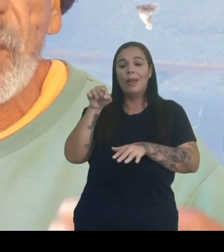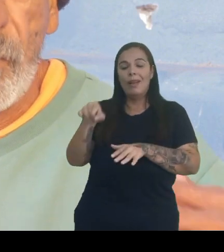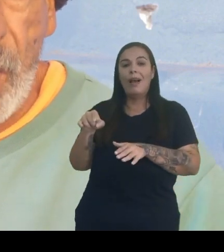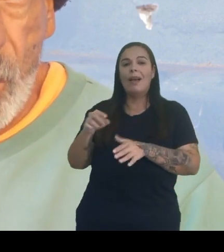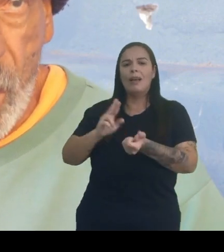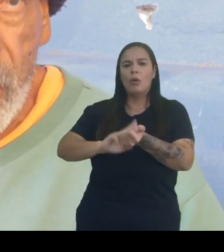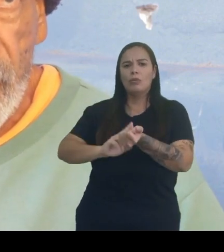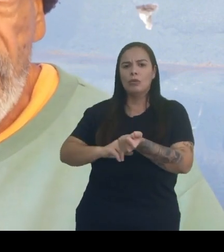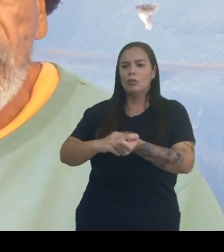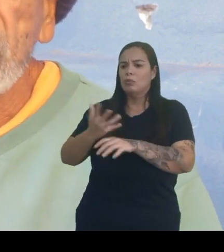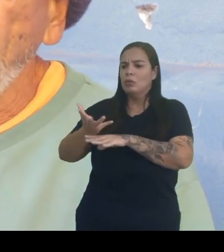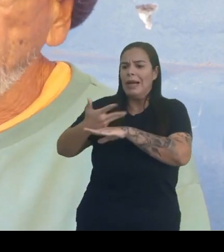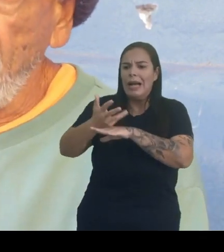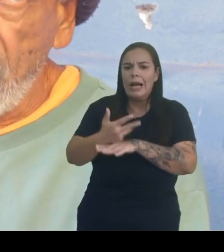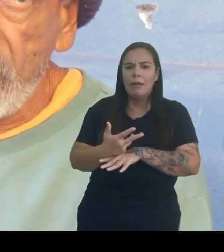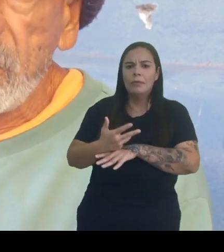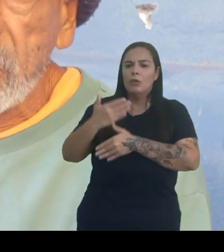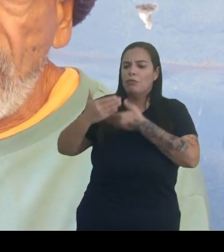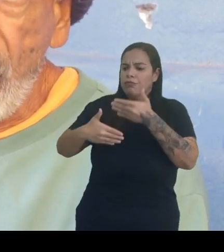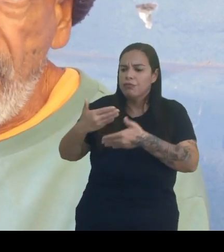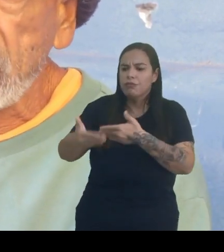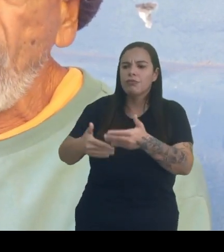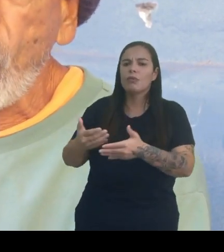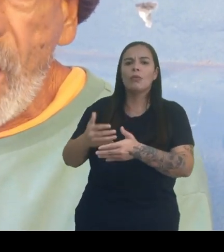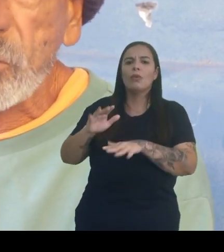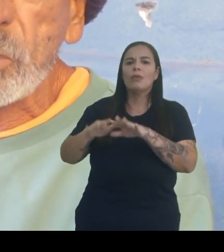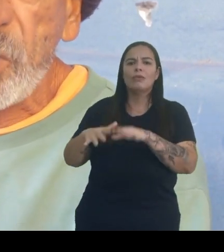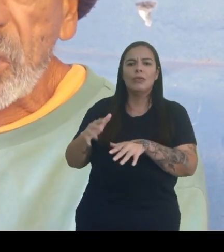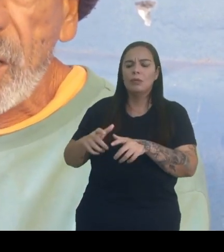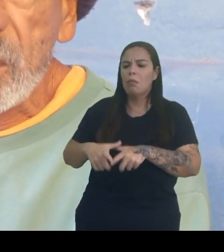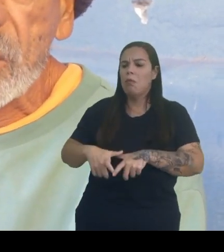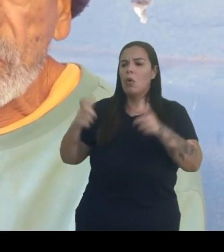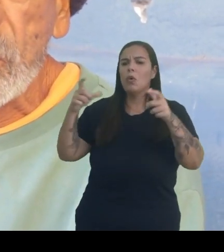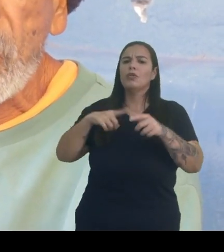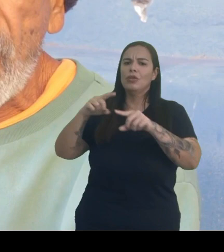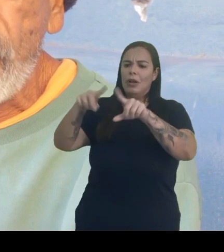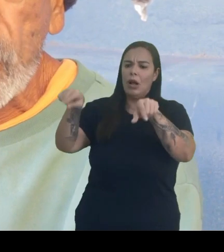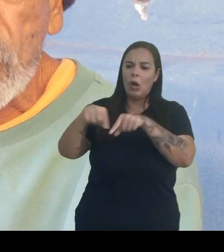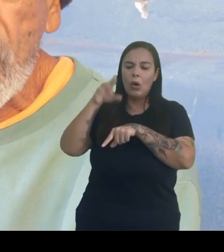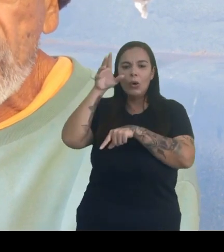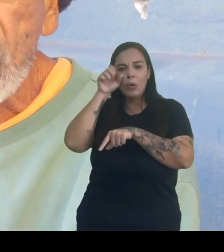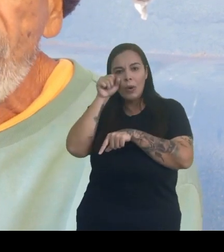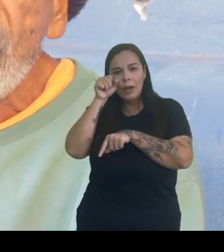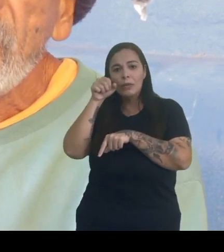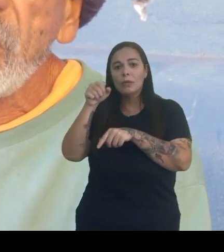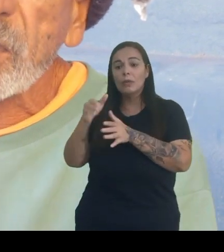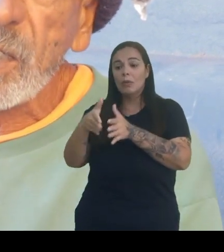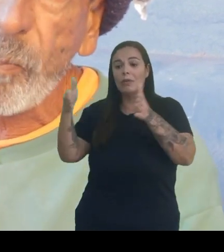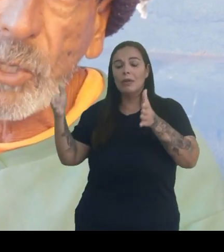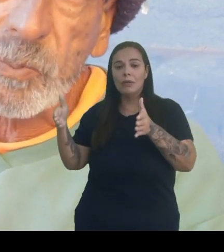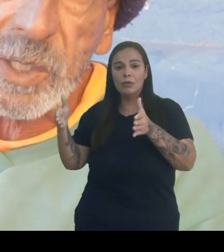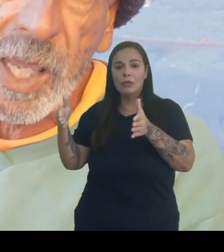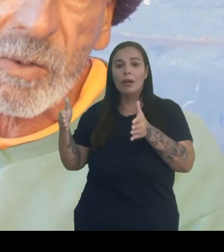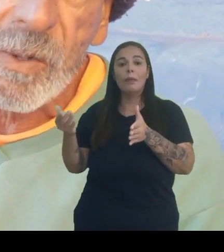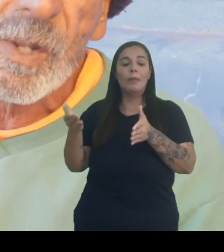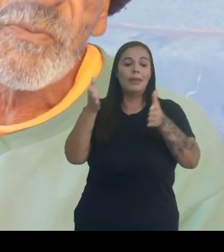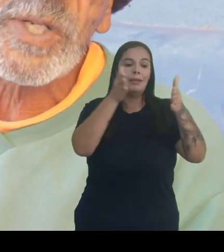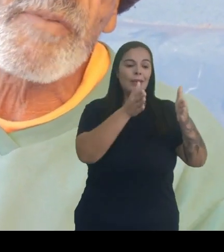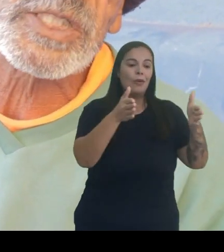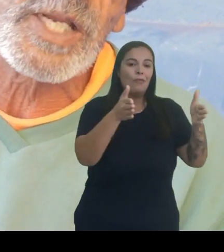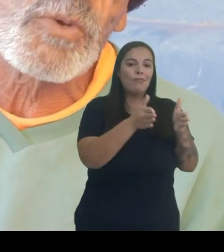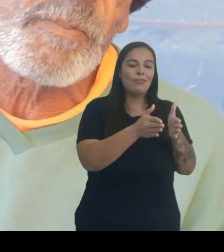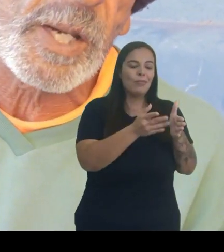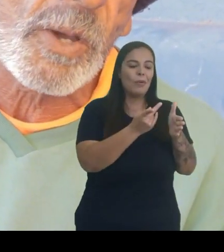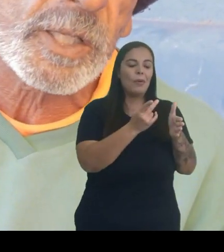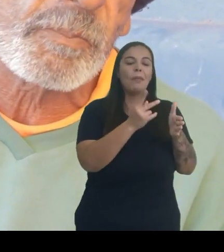pesca maior, tinha mais, tinha quartos de pescarias e tudo, era Porto Grande. E aqui era Porto Pequeno.